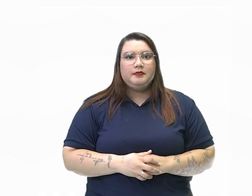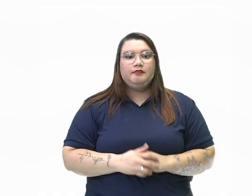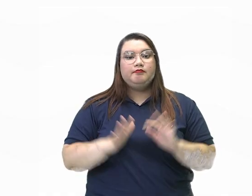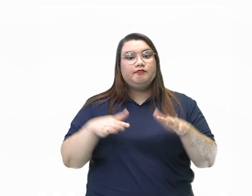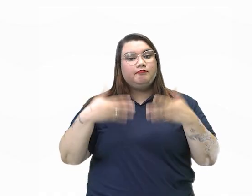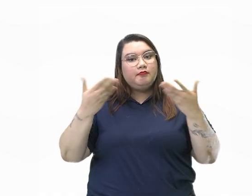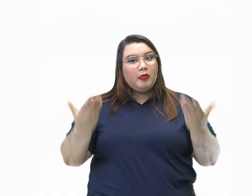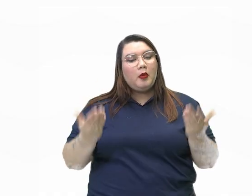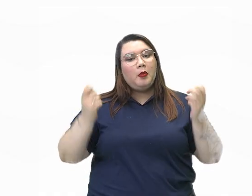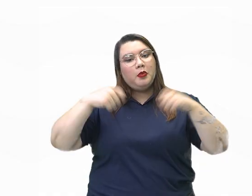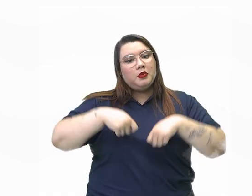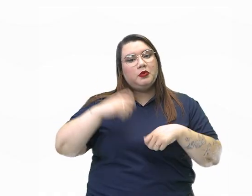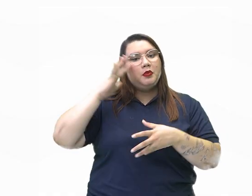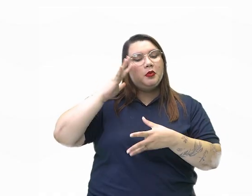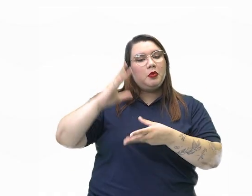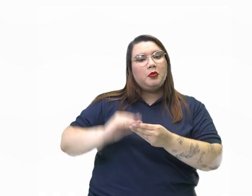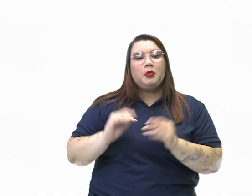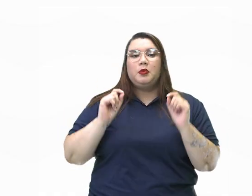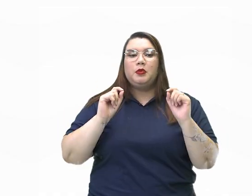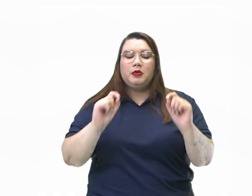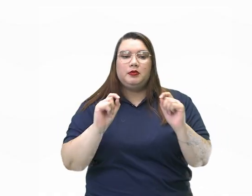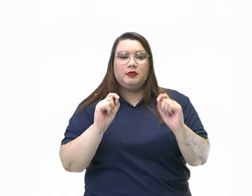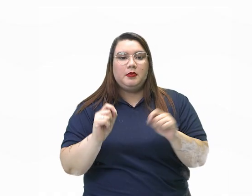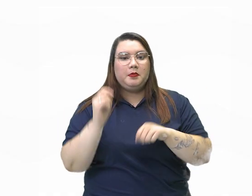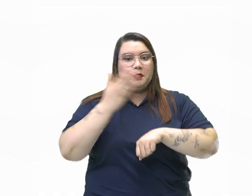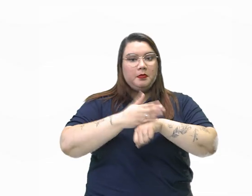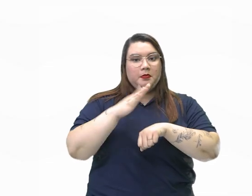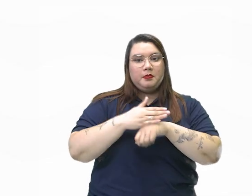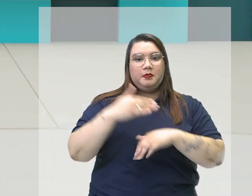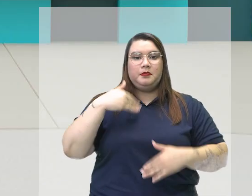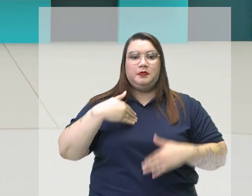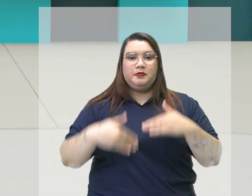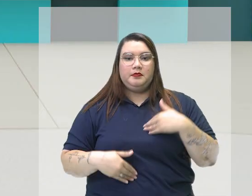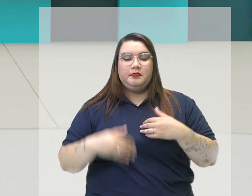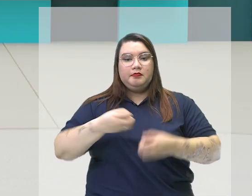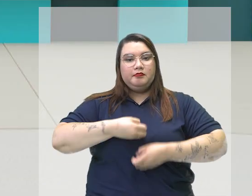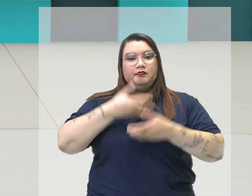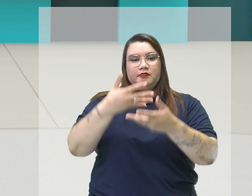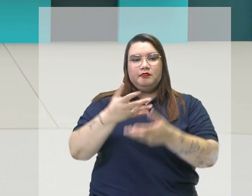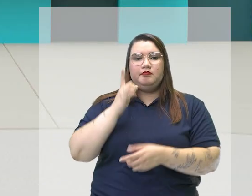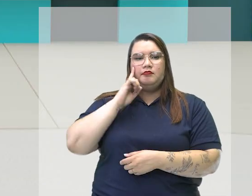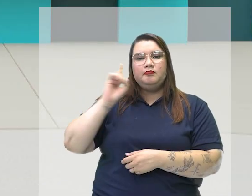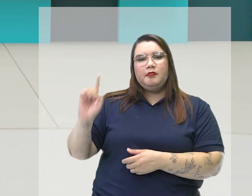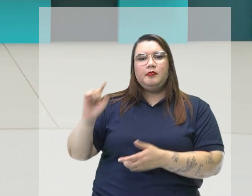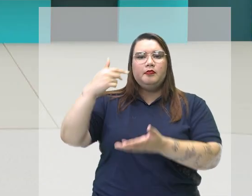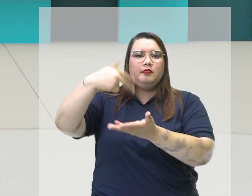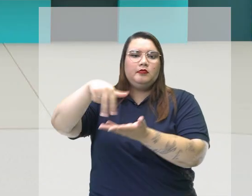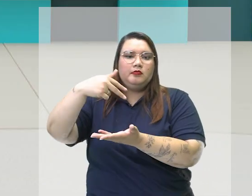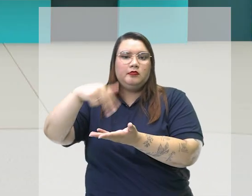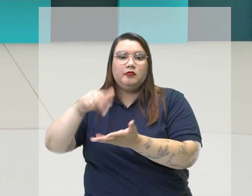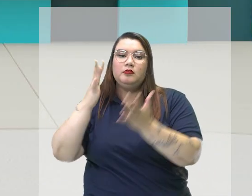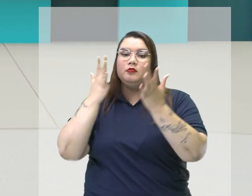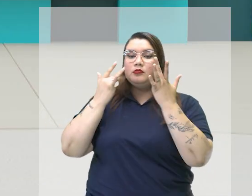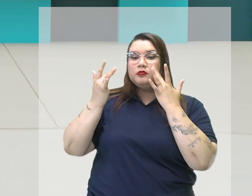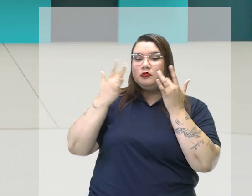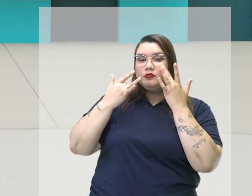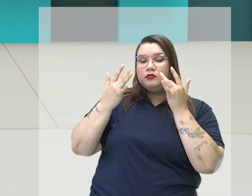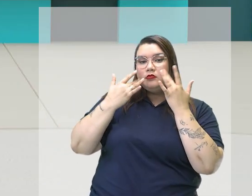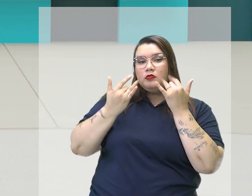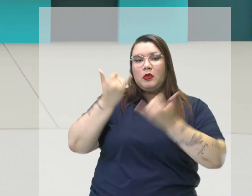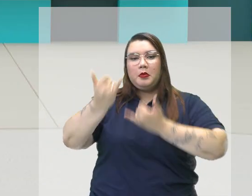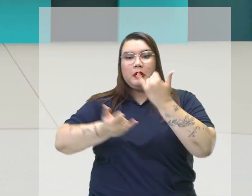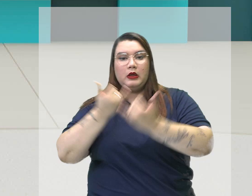coletivo. Logo, a gente pode concluir o quê? Que as práticas corporais e expressivas, a dança,